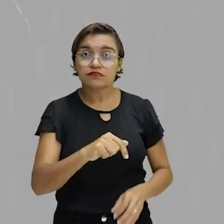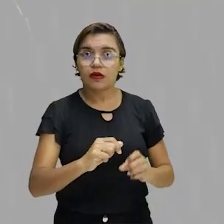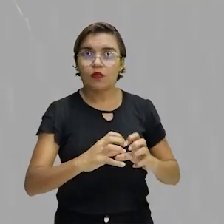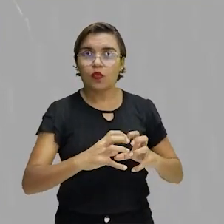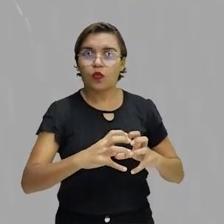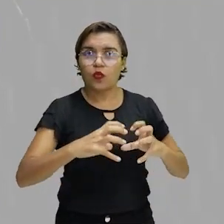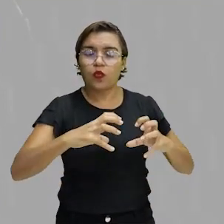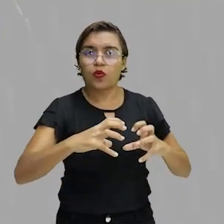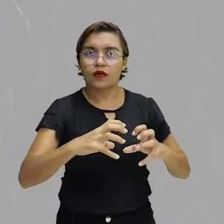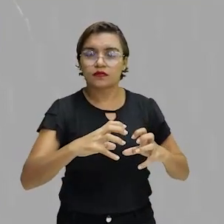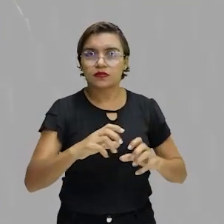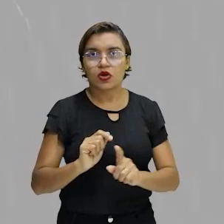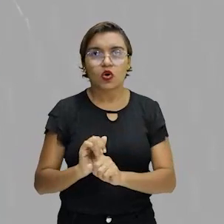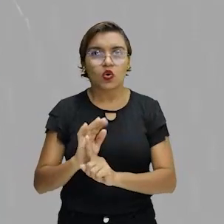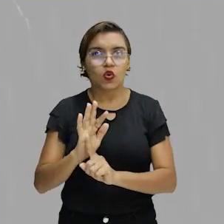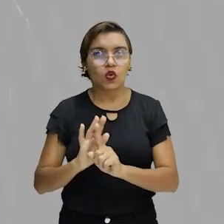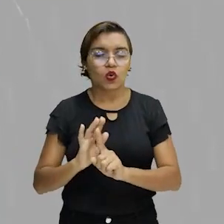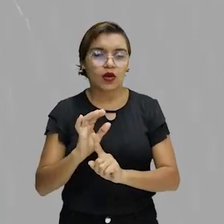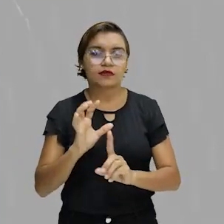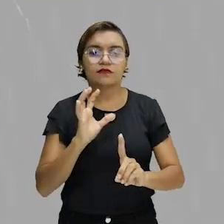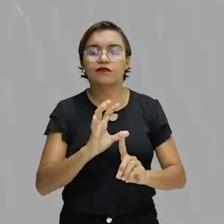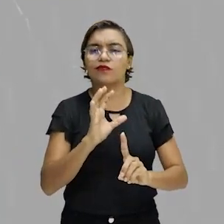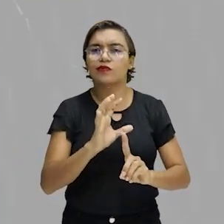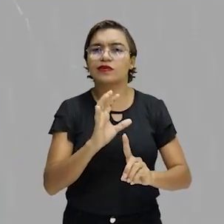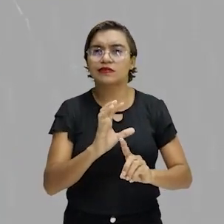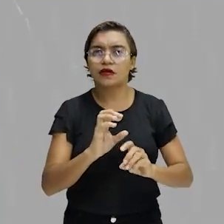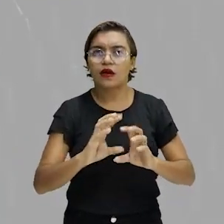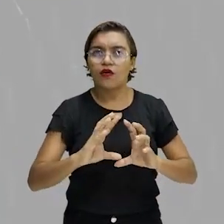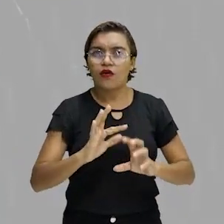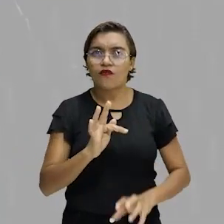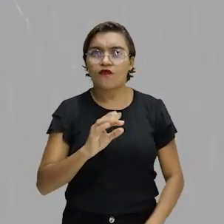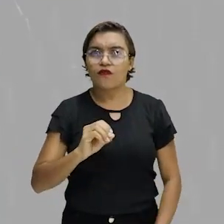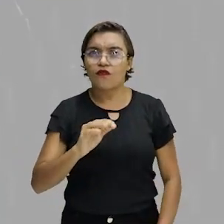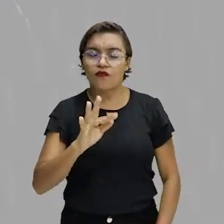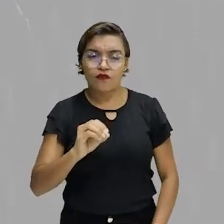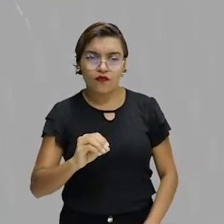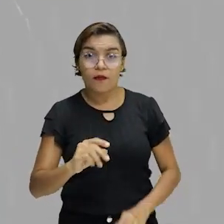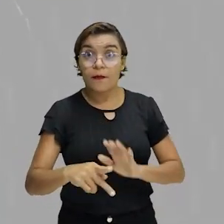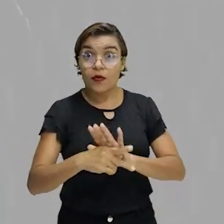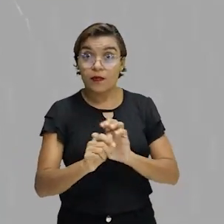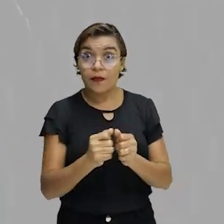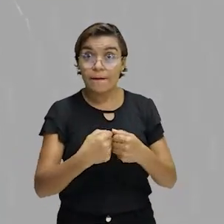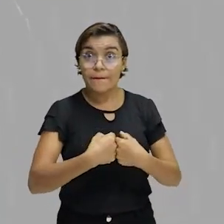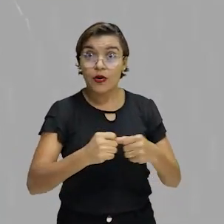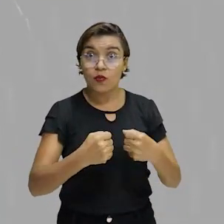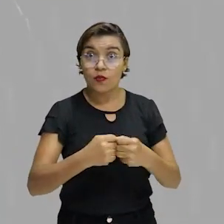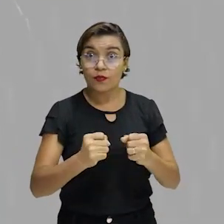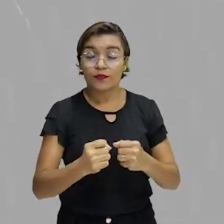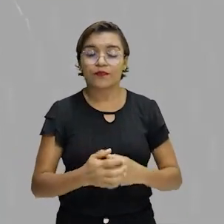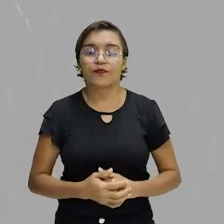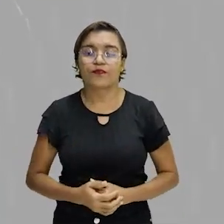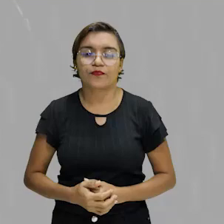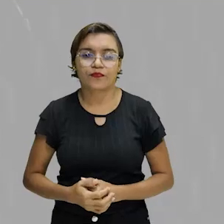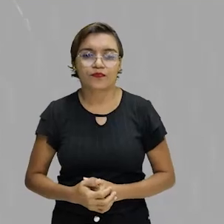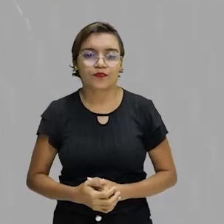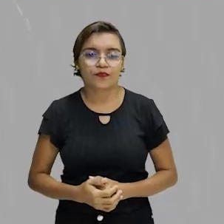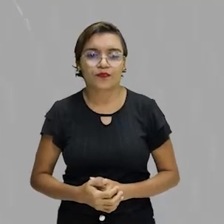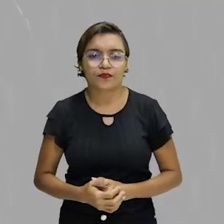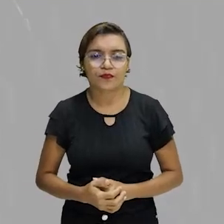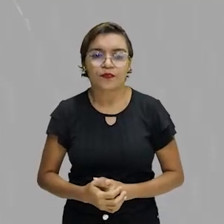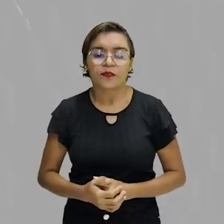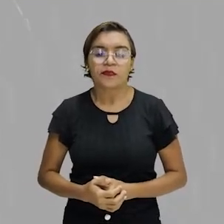esse gás ele vai escapar gerando os buraquinhos né a Fofura do pão beleza turma questão